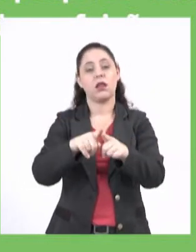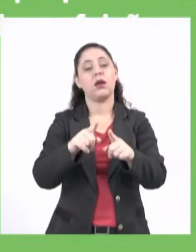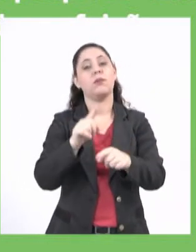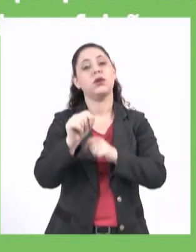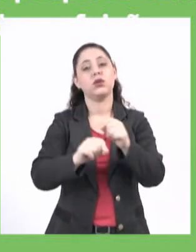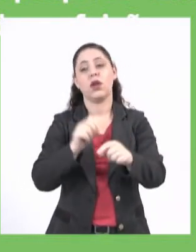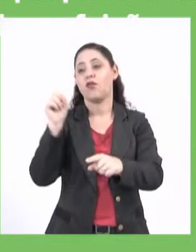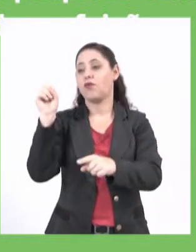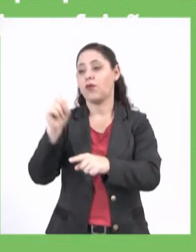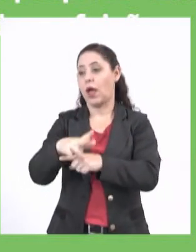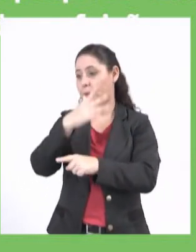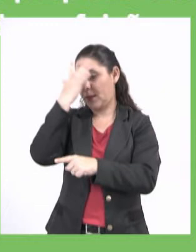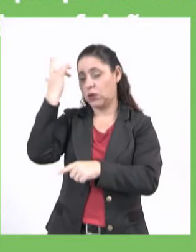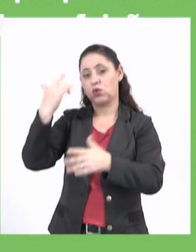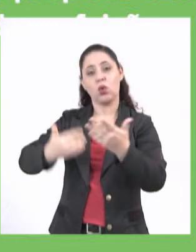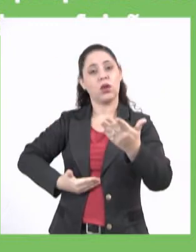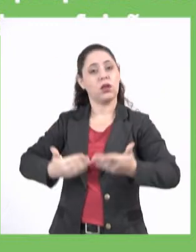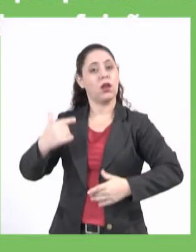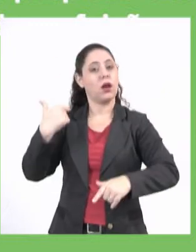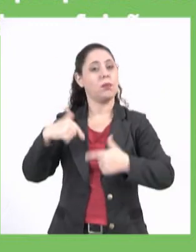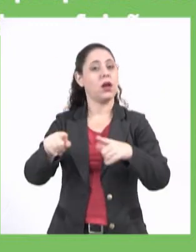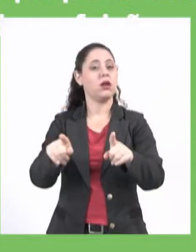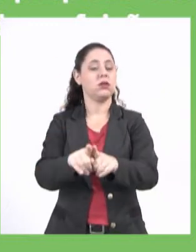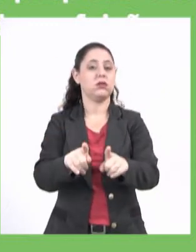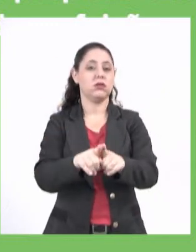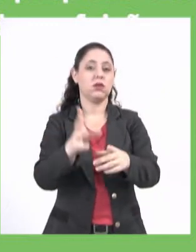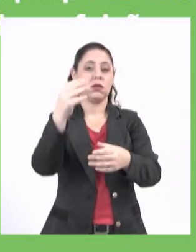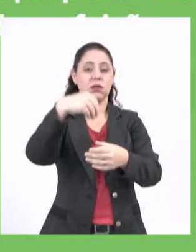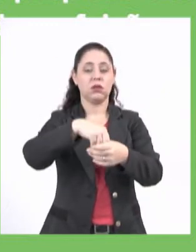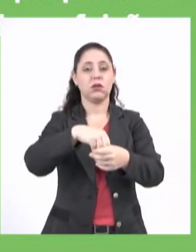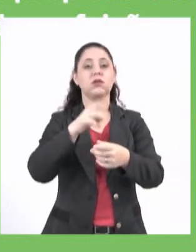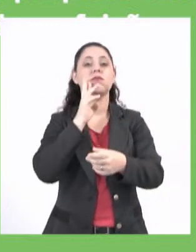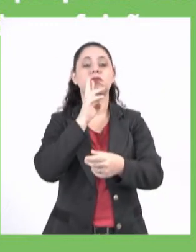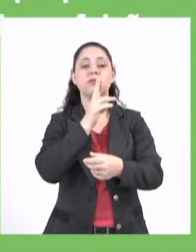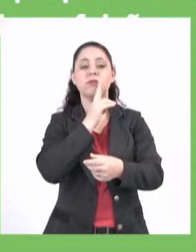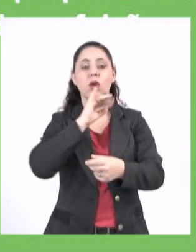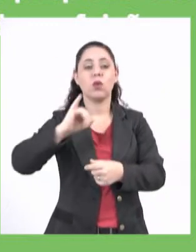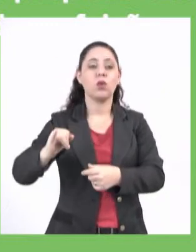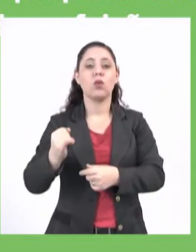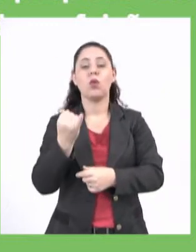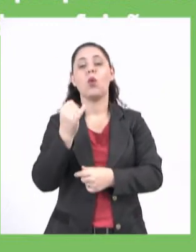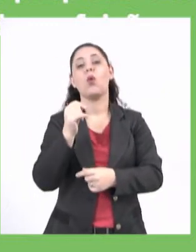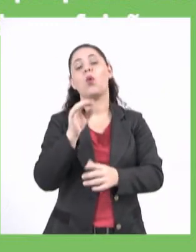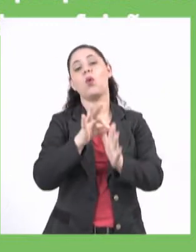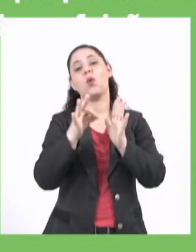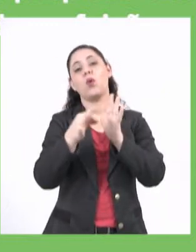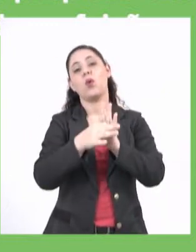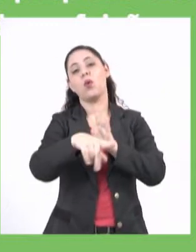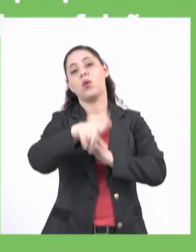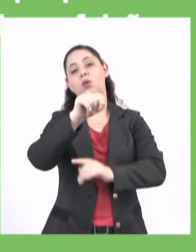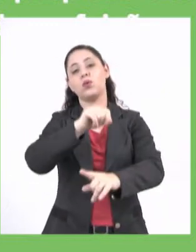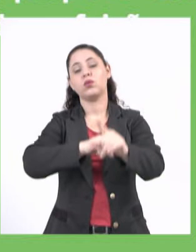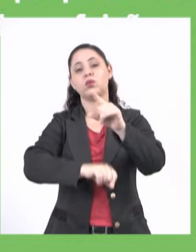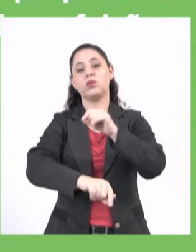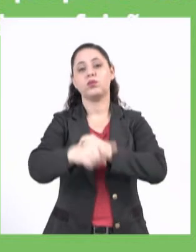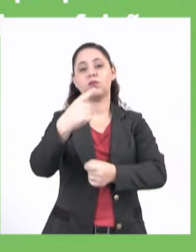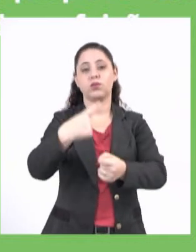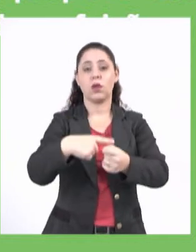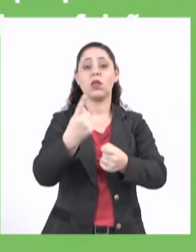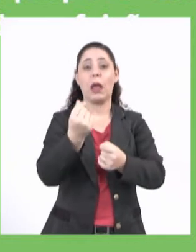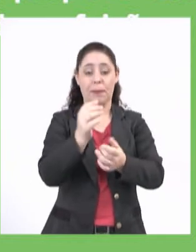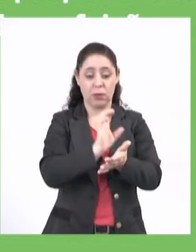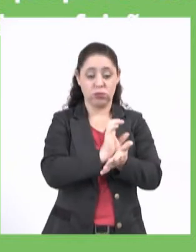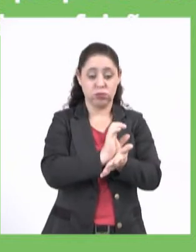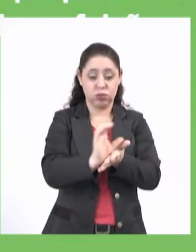mão de obra, né? Que vão atuar aí dentro desses restaurantes, com a opção do município complementar esse repasse